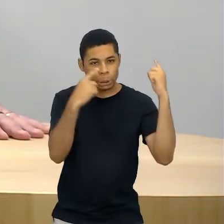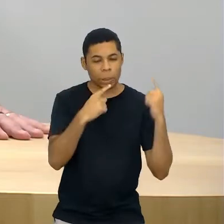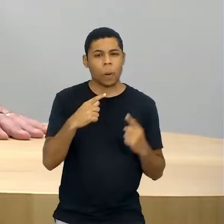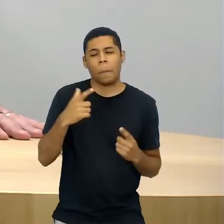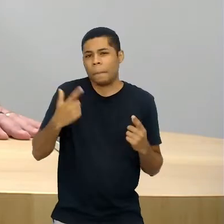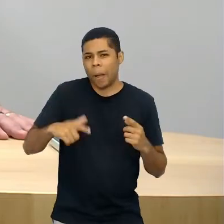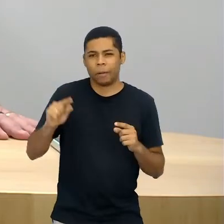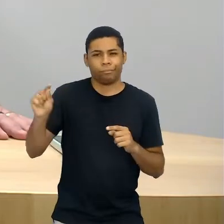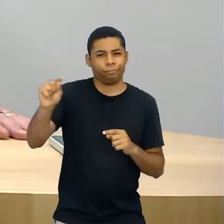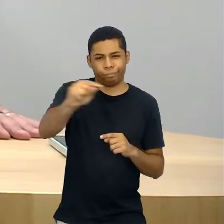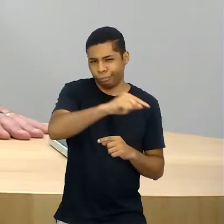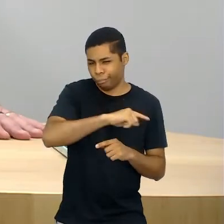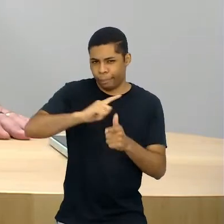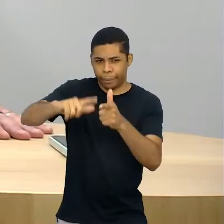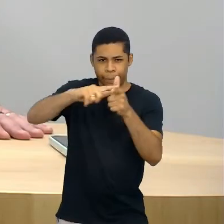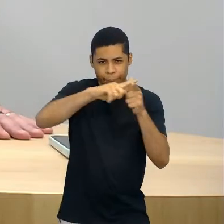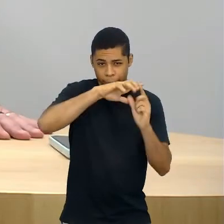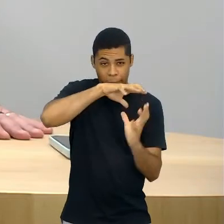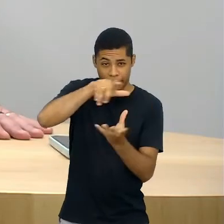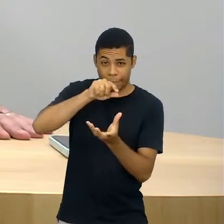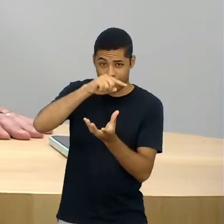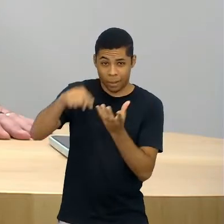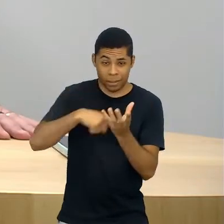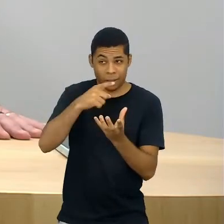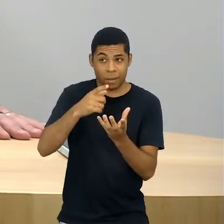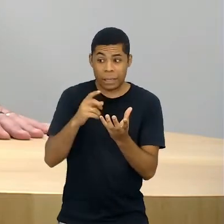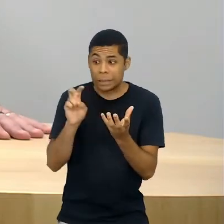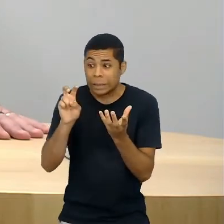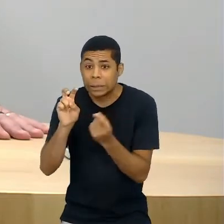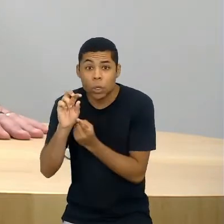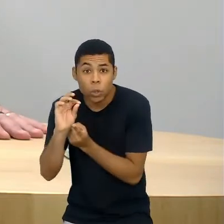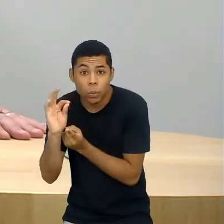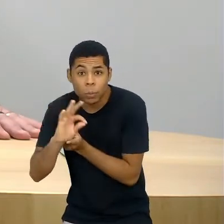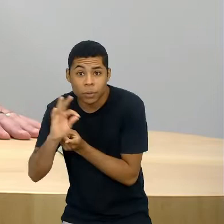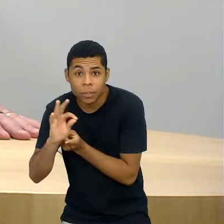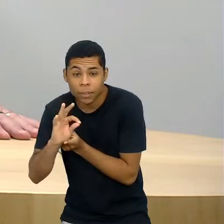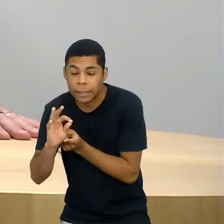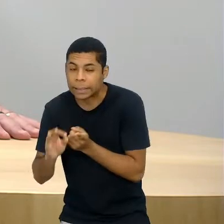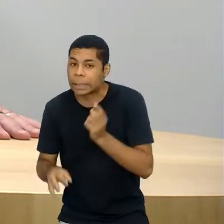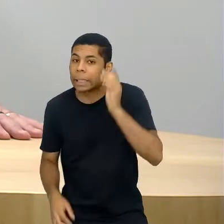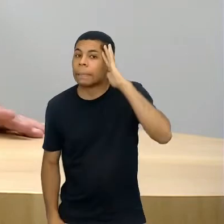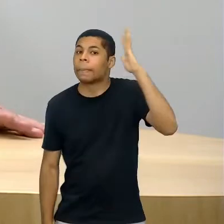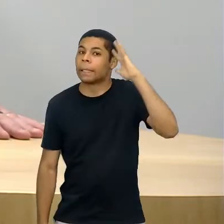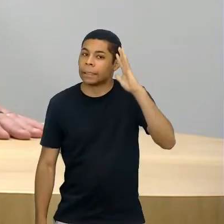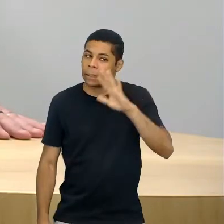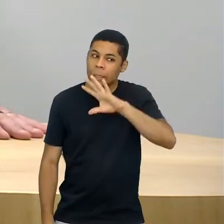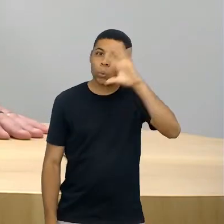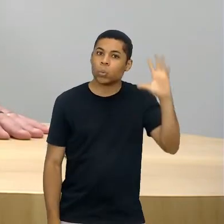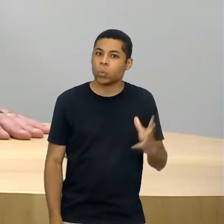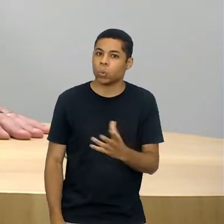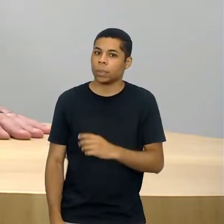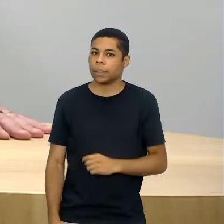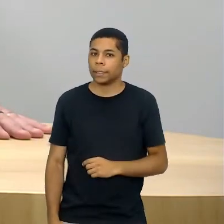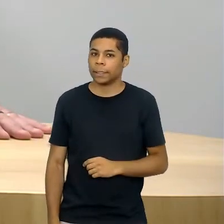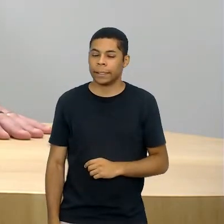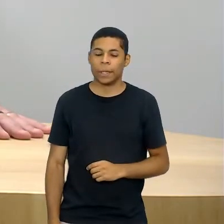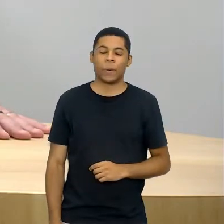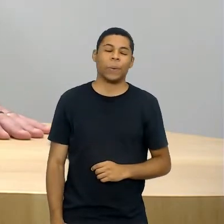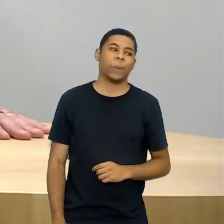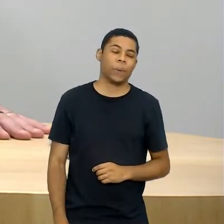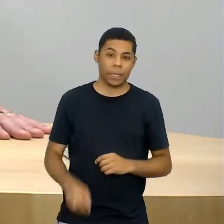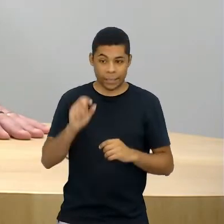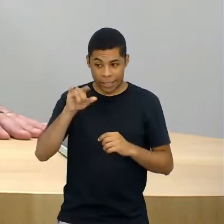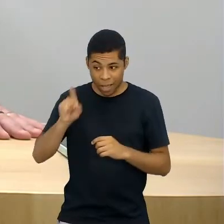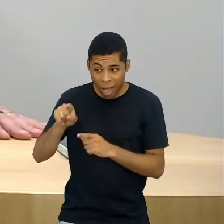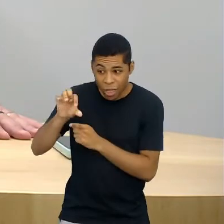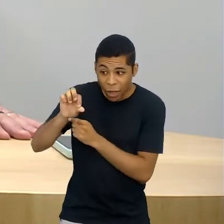aí do nosso planeta. Então veja que interessante, imagine se fosse o inverso, né, dessa relação. Uma coisa é certa, se fosse o inverso,